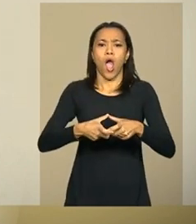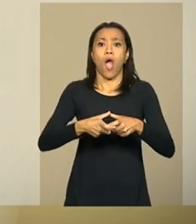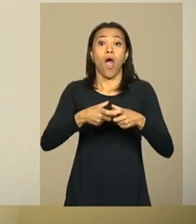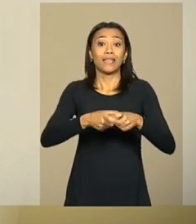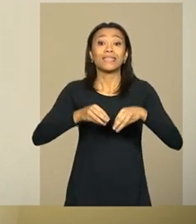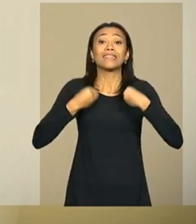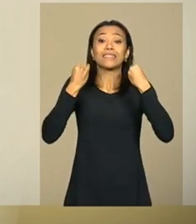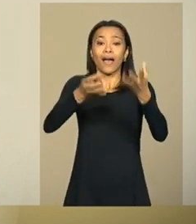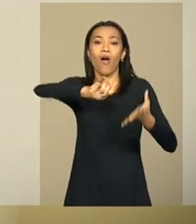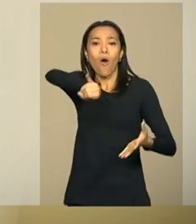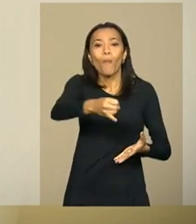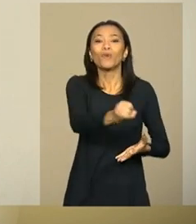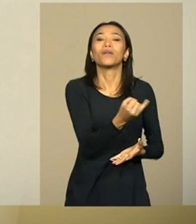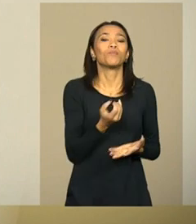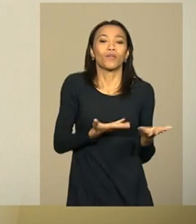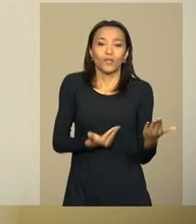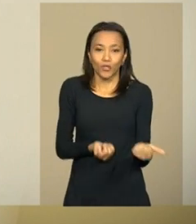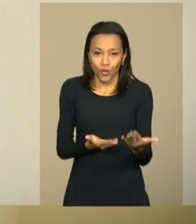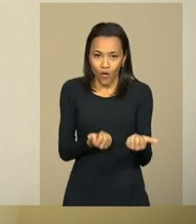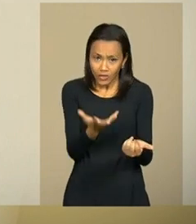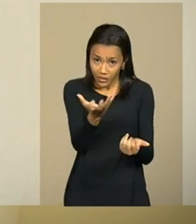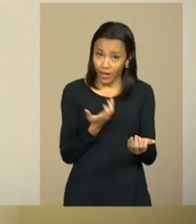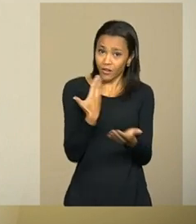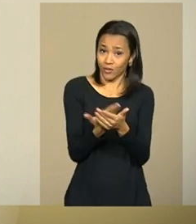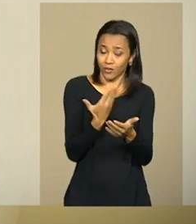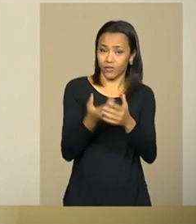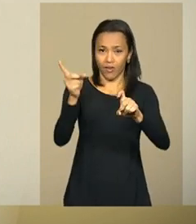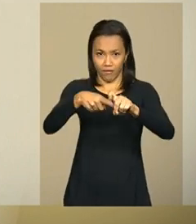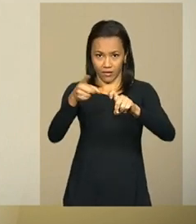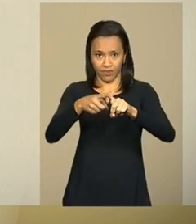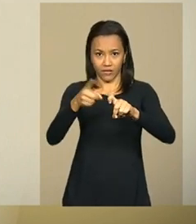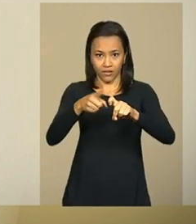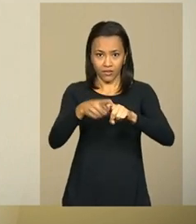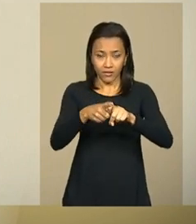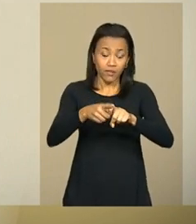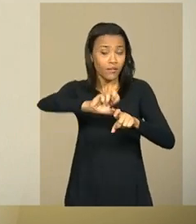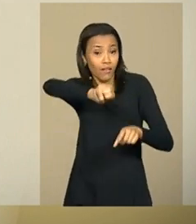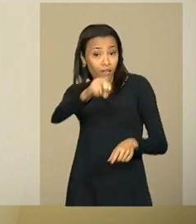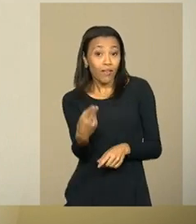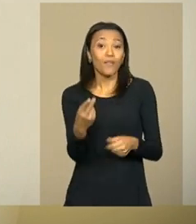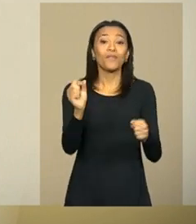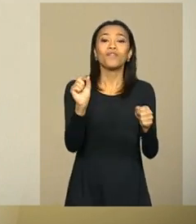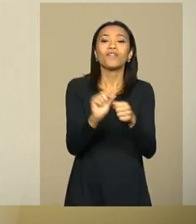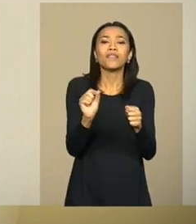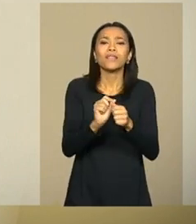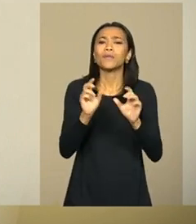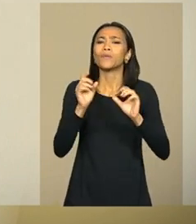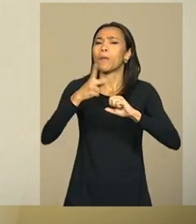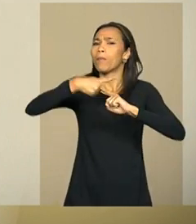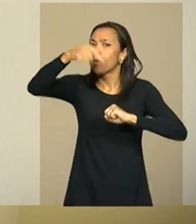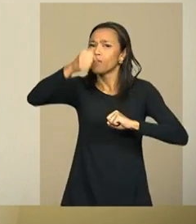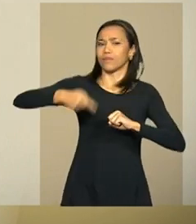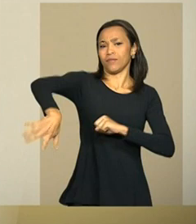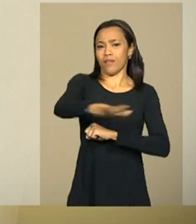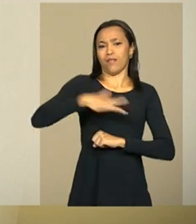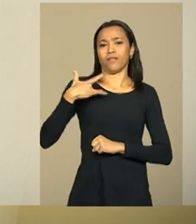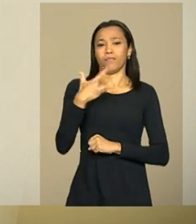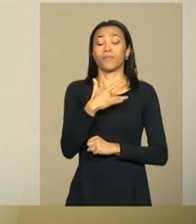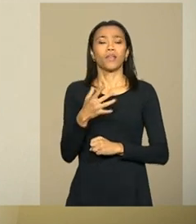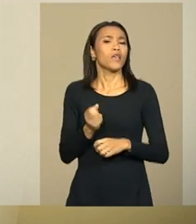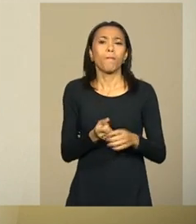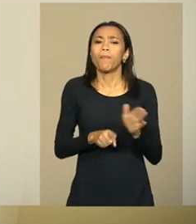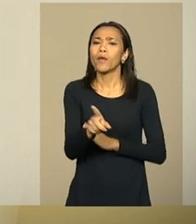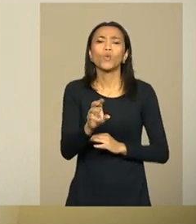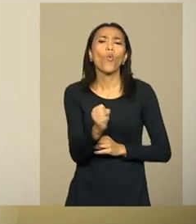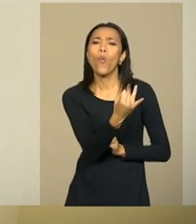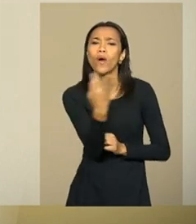oportunidades para os jovens que querem estudar medicina ou fazer uma especialização na área e quantas vagas já